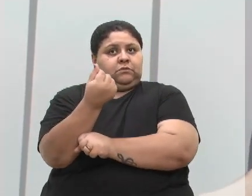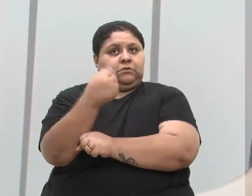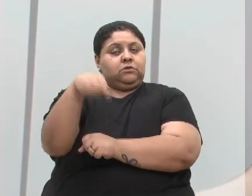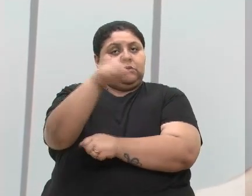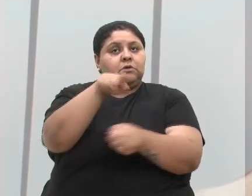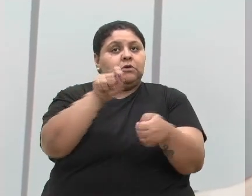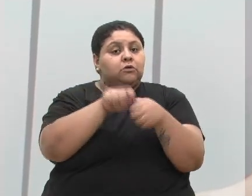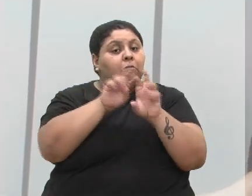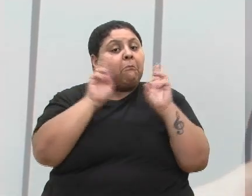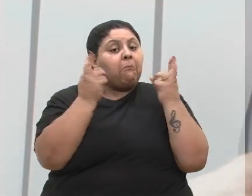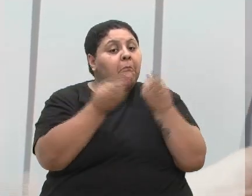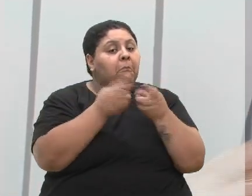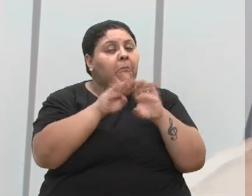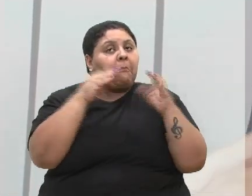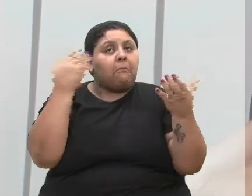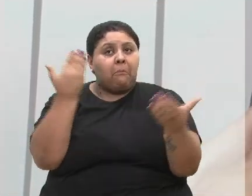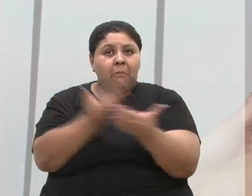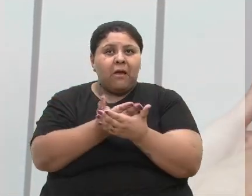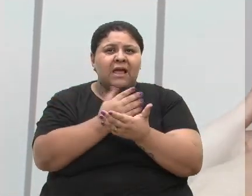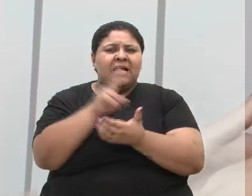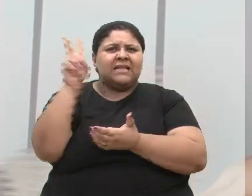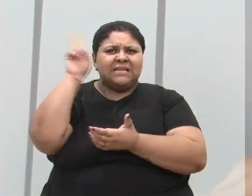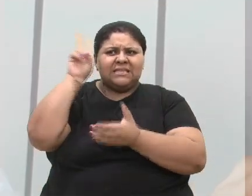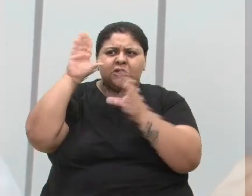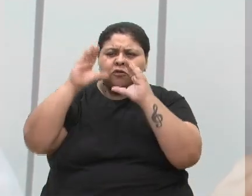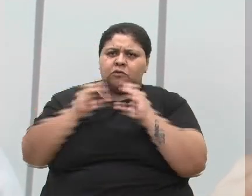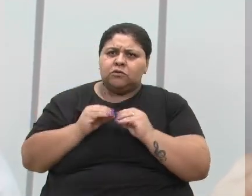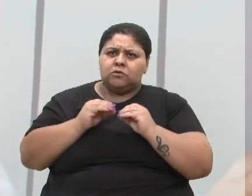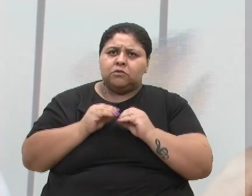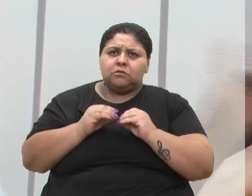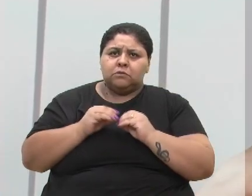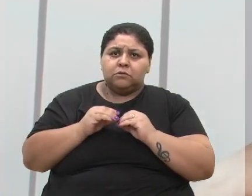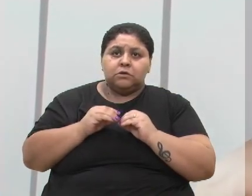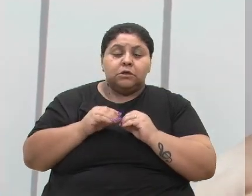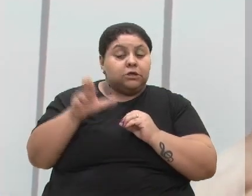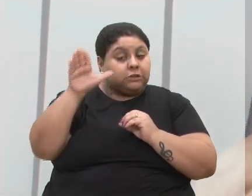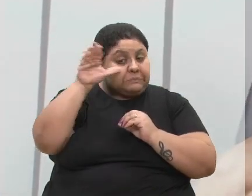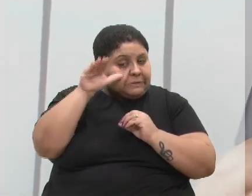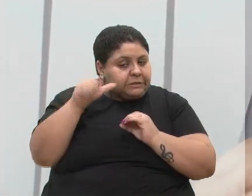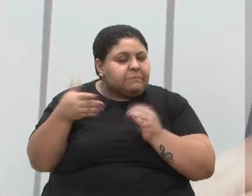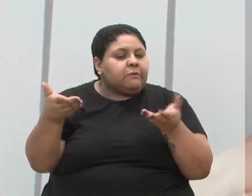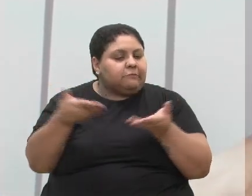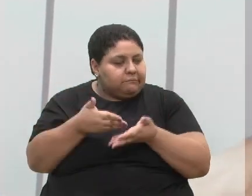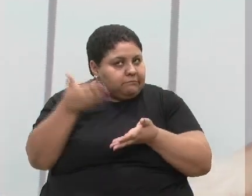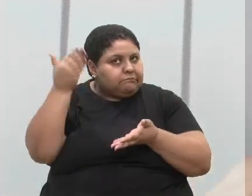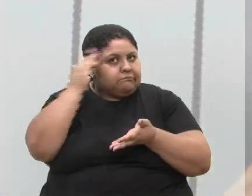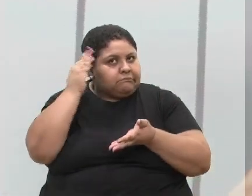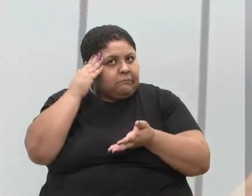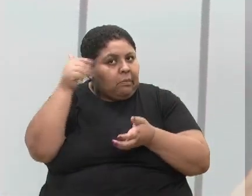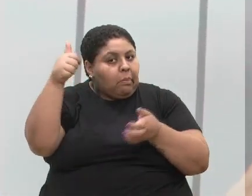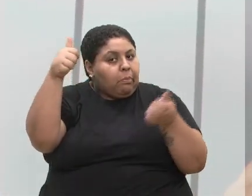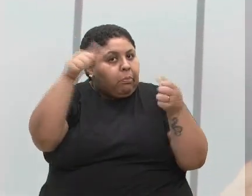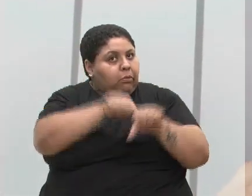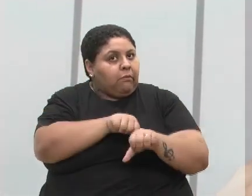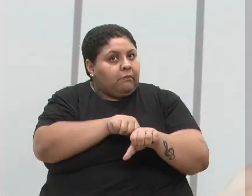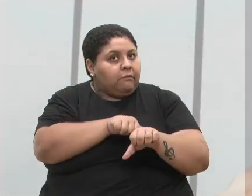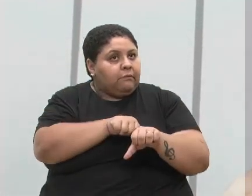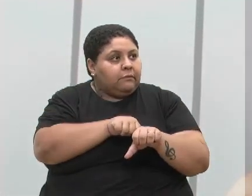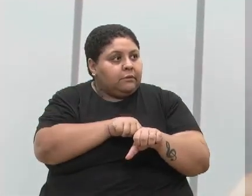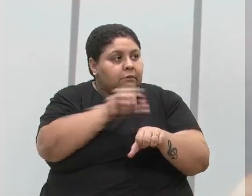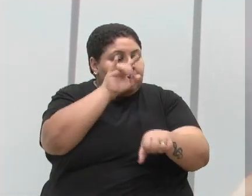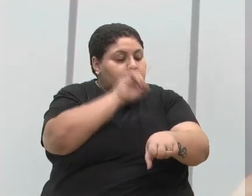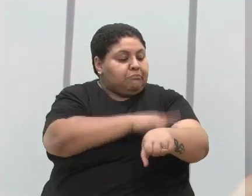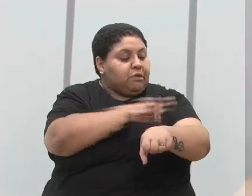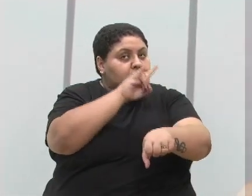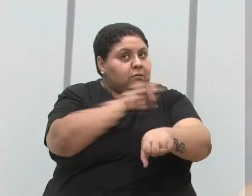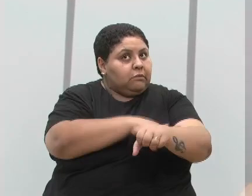fizemos uma reunião na escola ainda na segunda noite e nós notamos, a gente já sabia, mas que piorou a situação dos